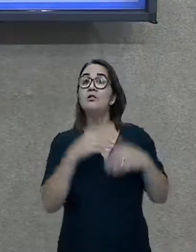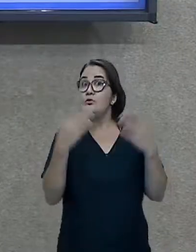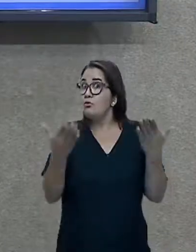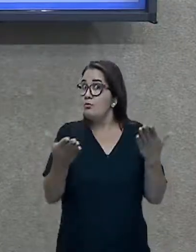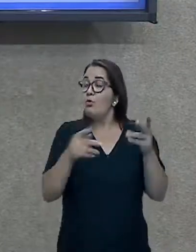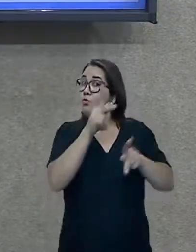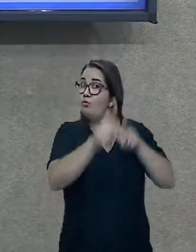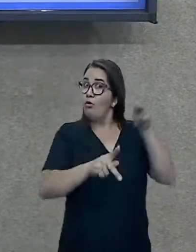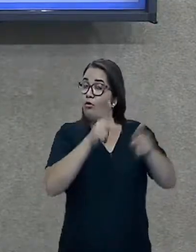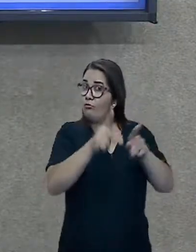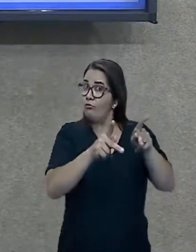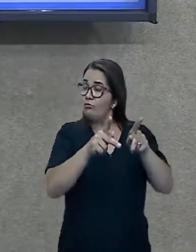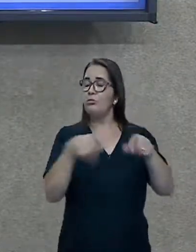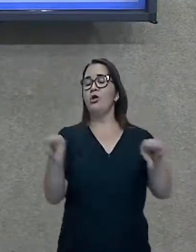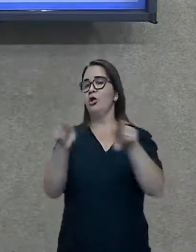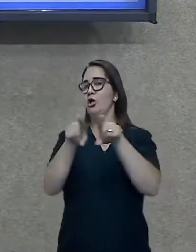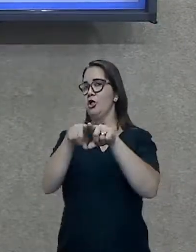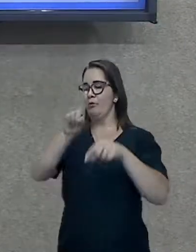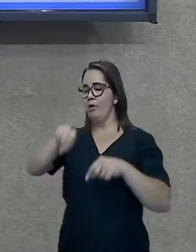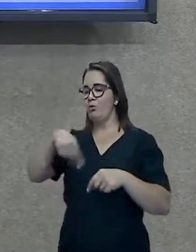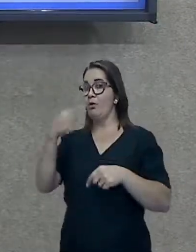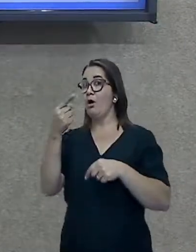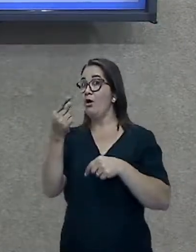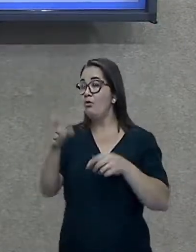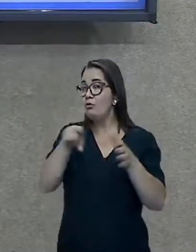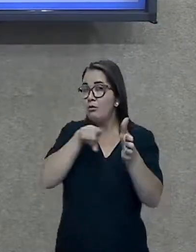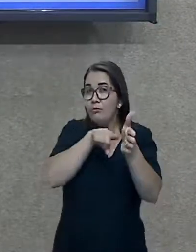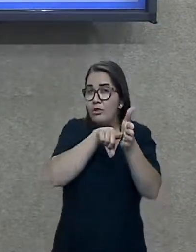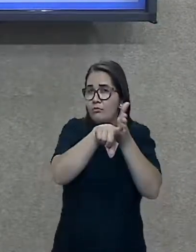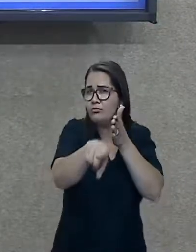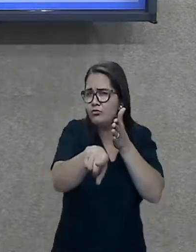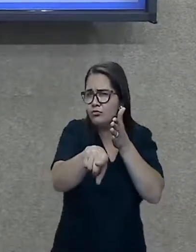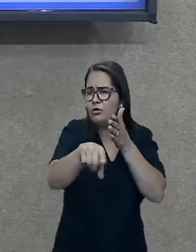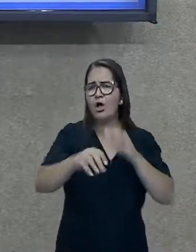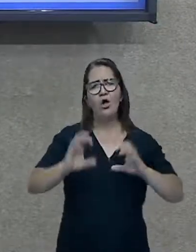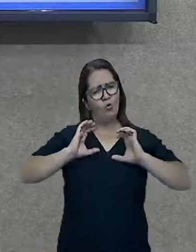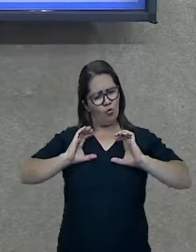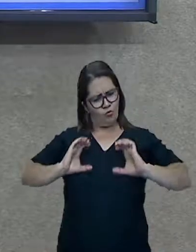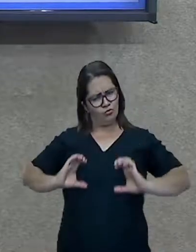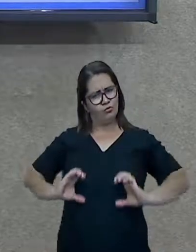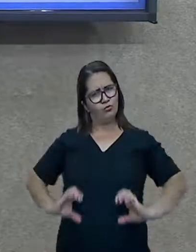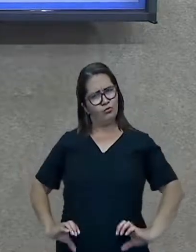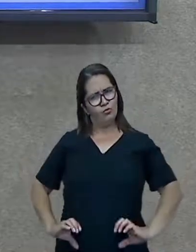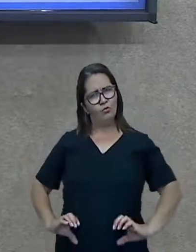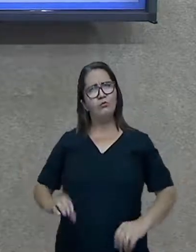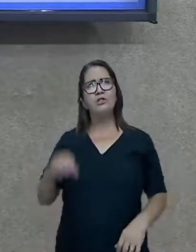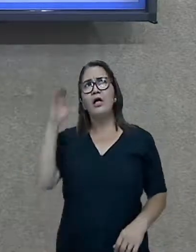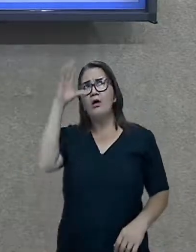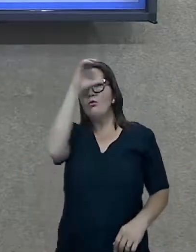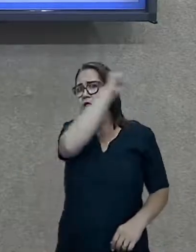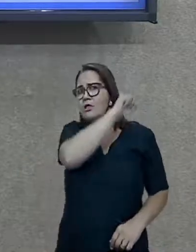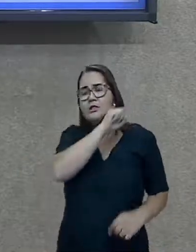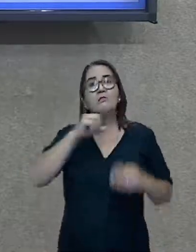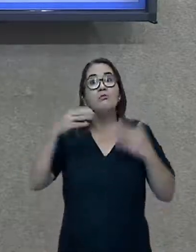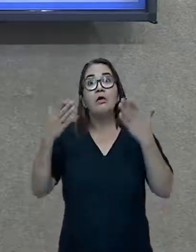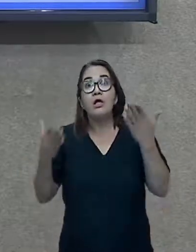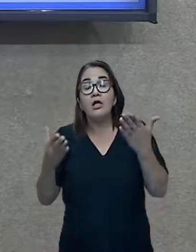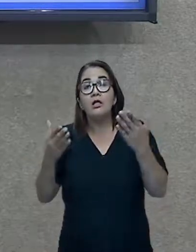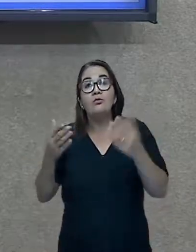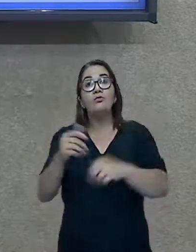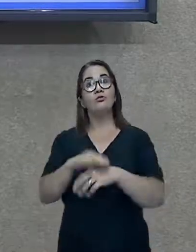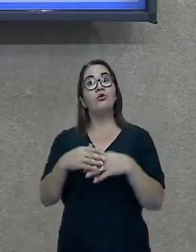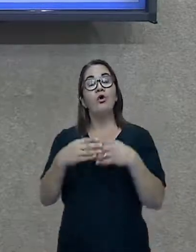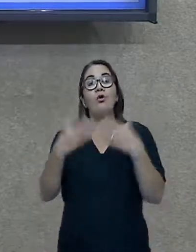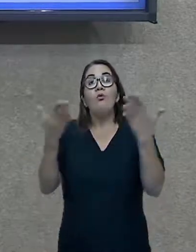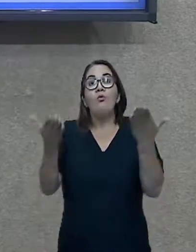perguntinha. Que costumes, que conhecimentos eles trouxeram? No decorrer da aula,